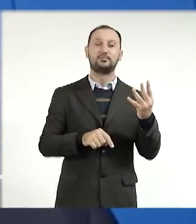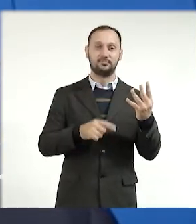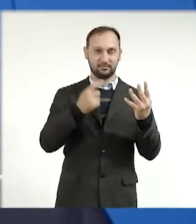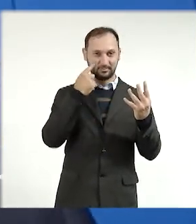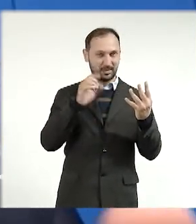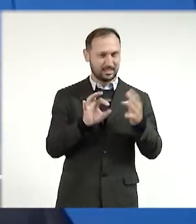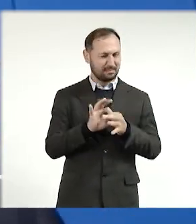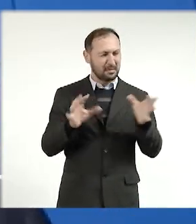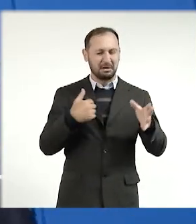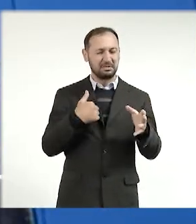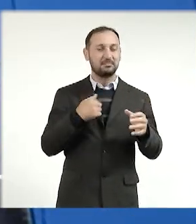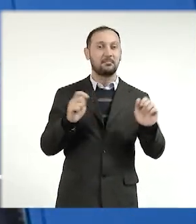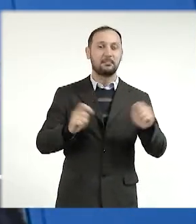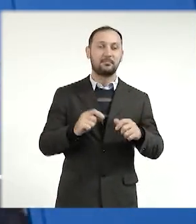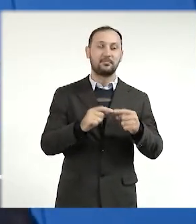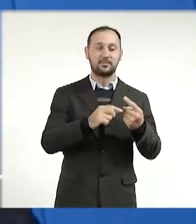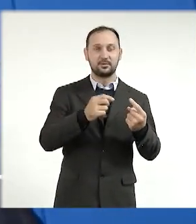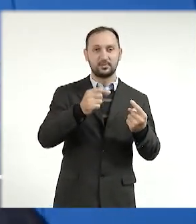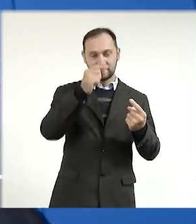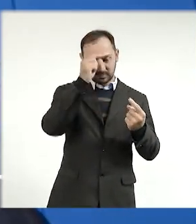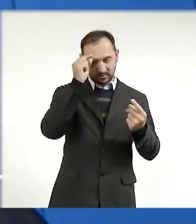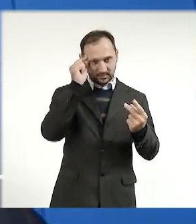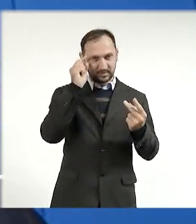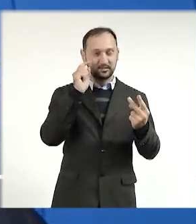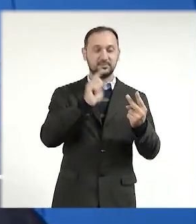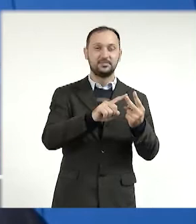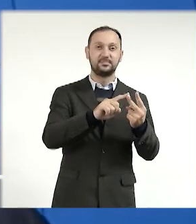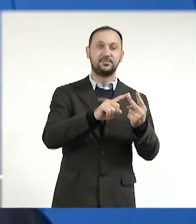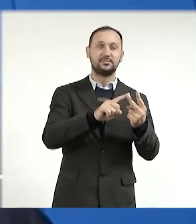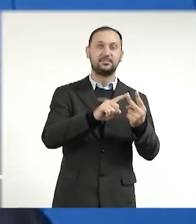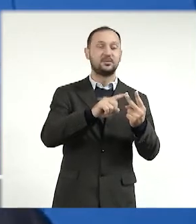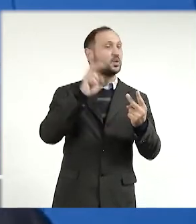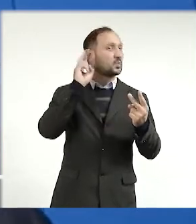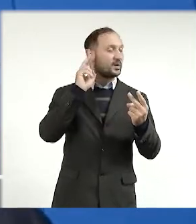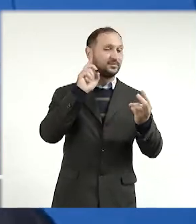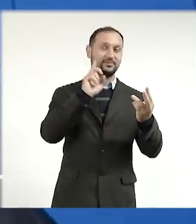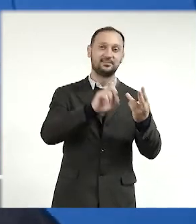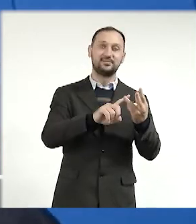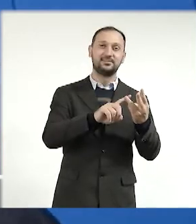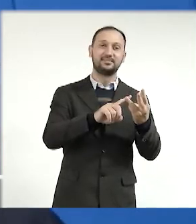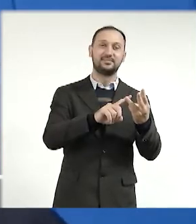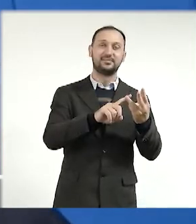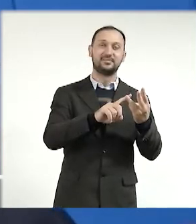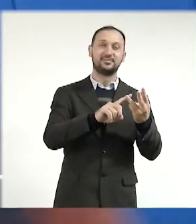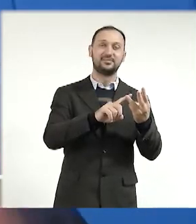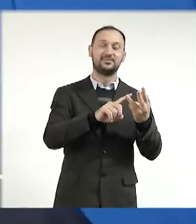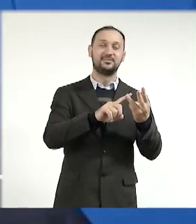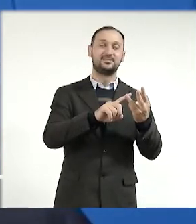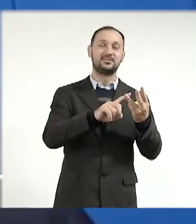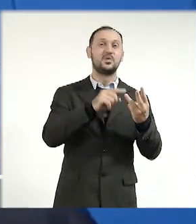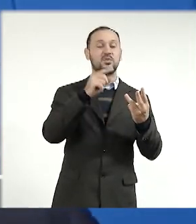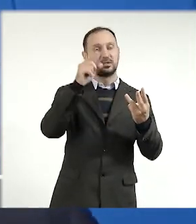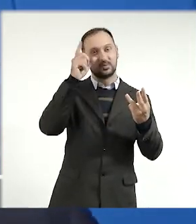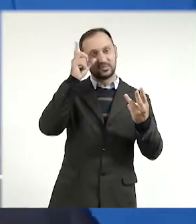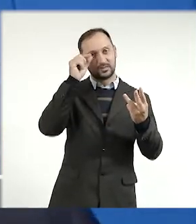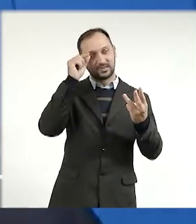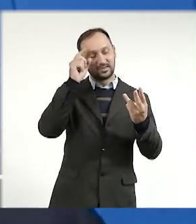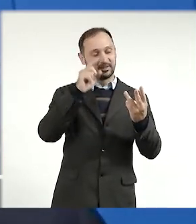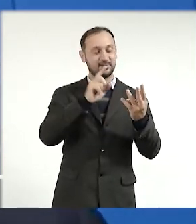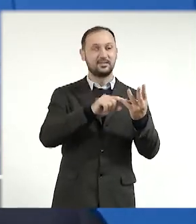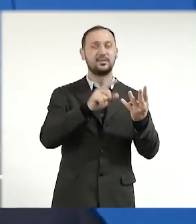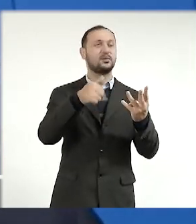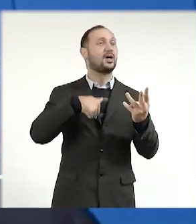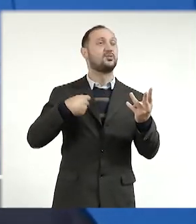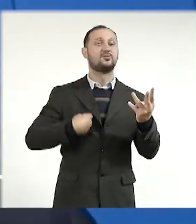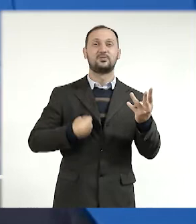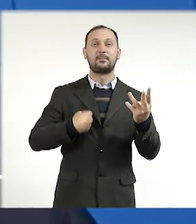pessoas. Me permitam. Deputado Herculano Borges, deputado Eduardo Rocha, deputado Gerson